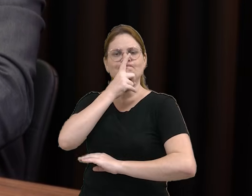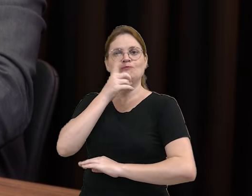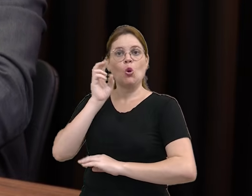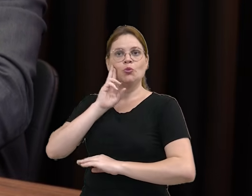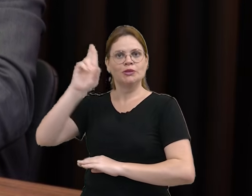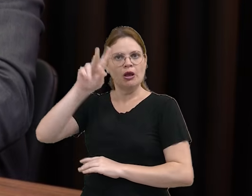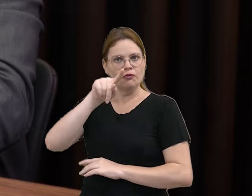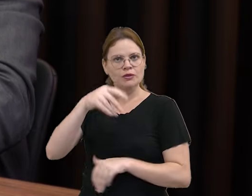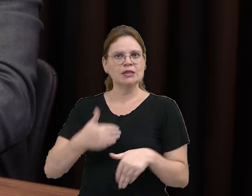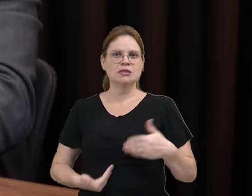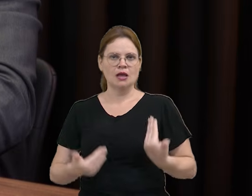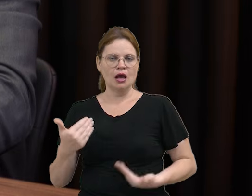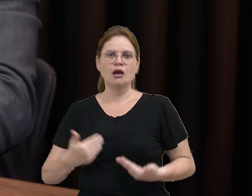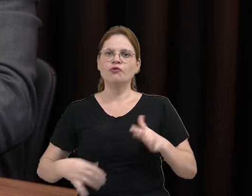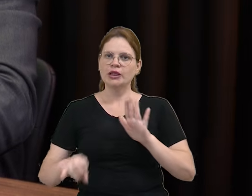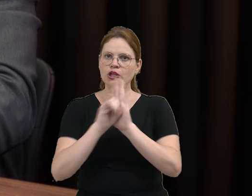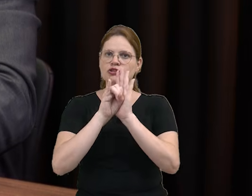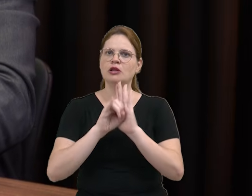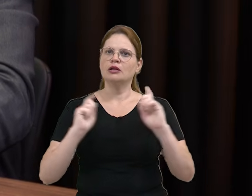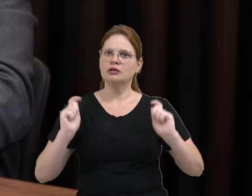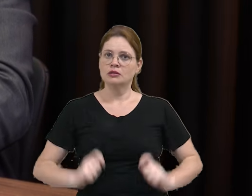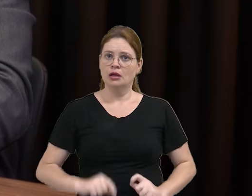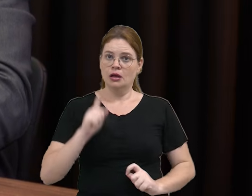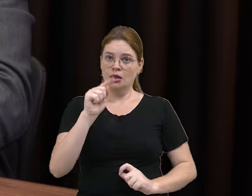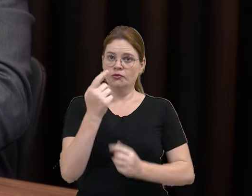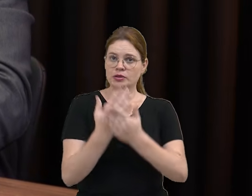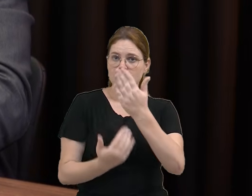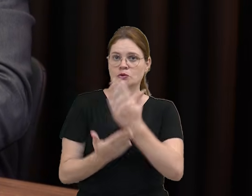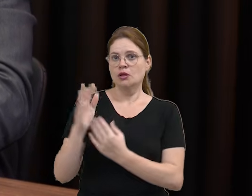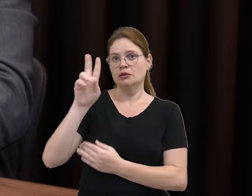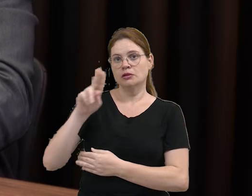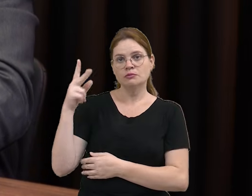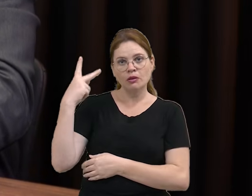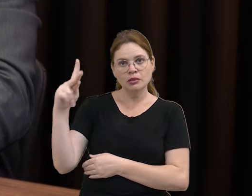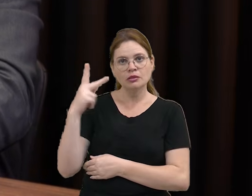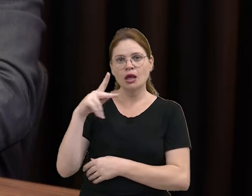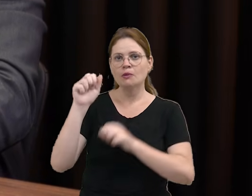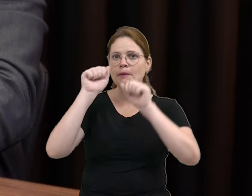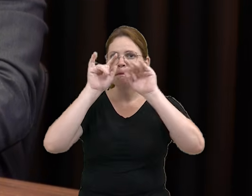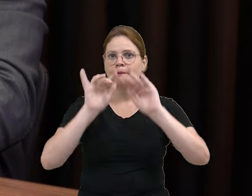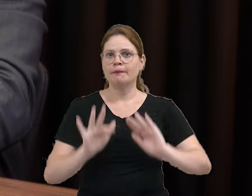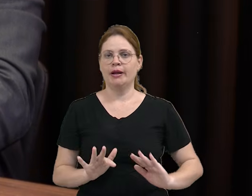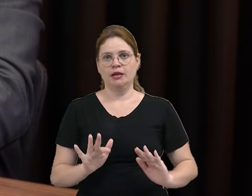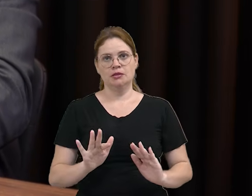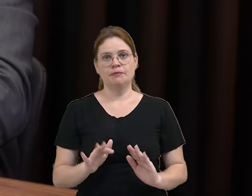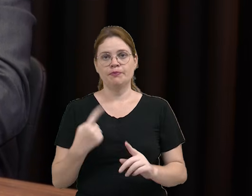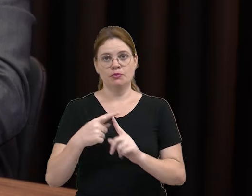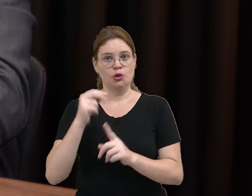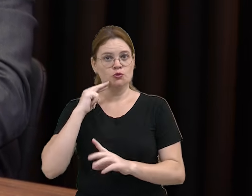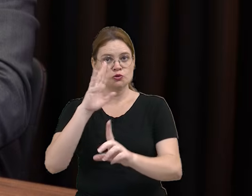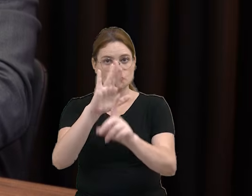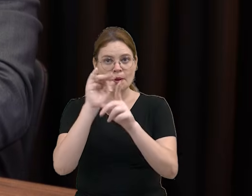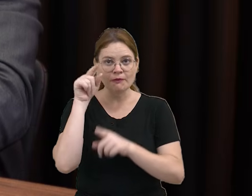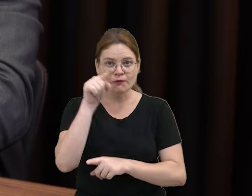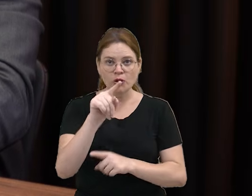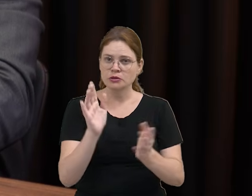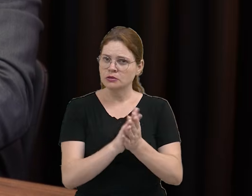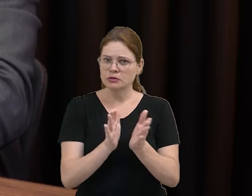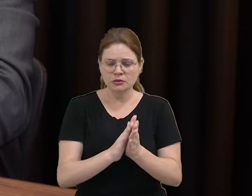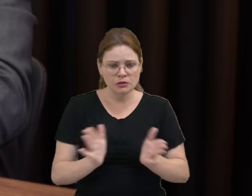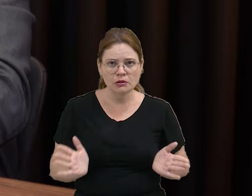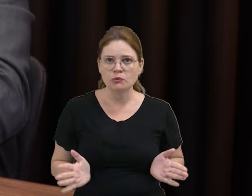a cada dia te moldar como uma bênção nas mãos dele, e diante disso, na posição que o Senhor te